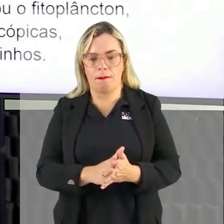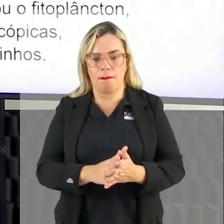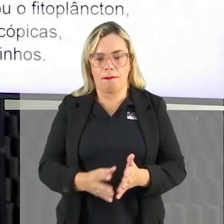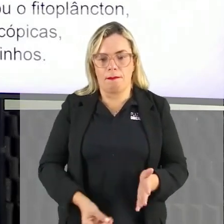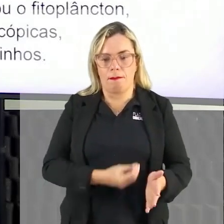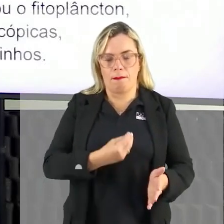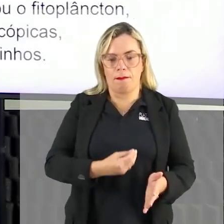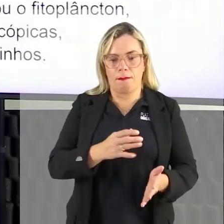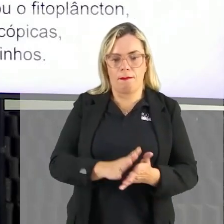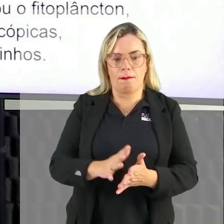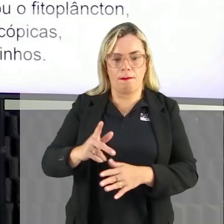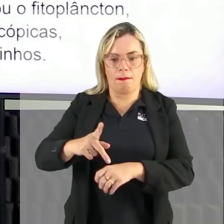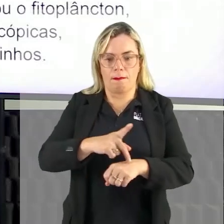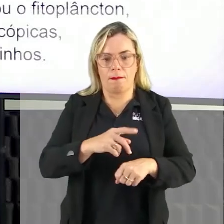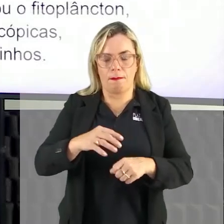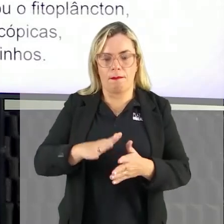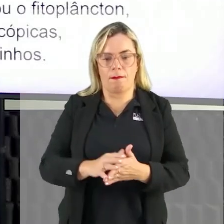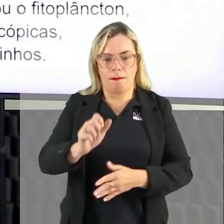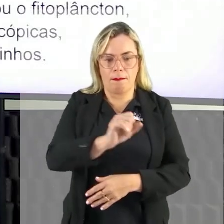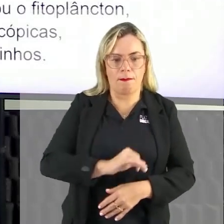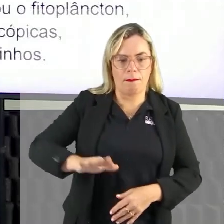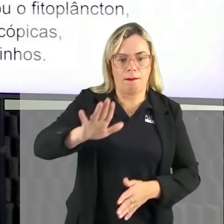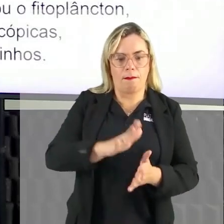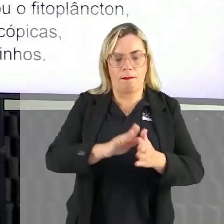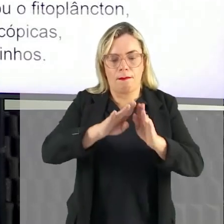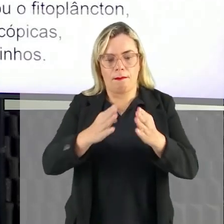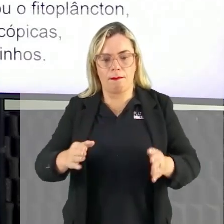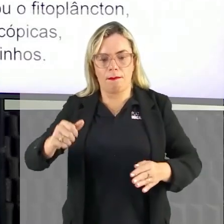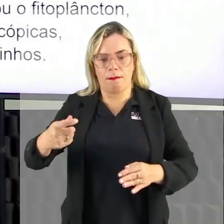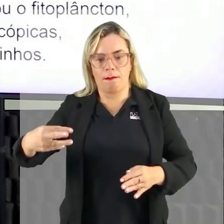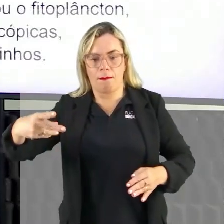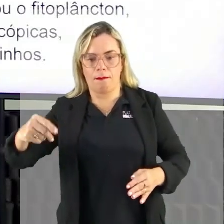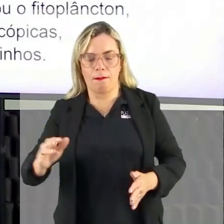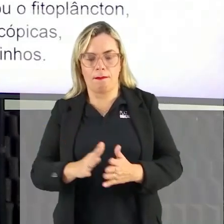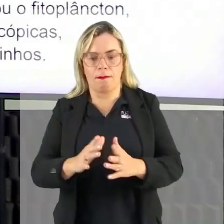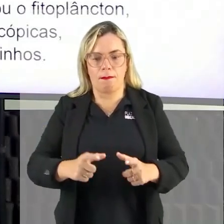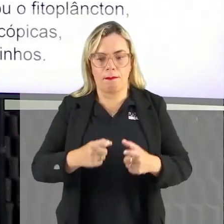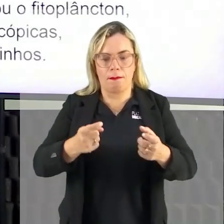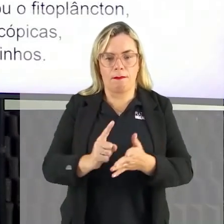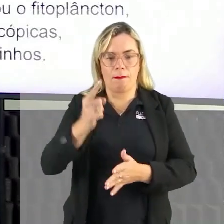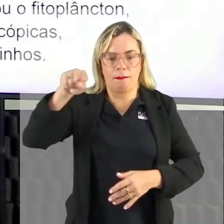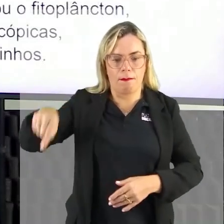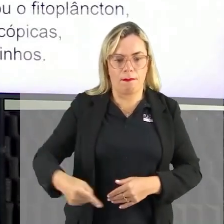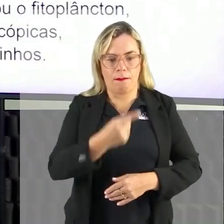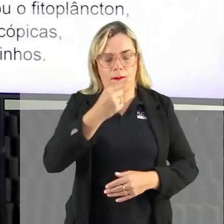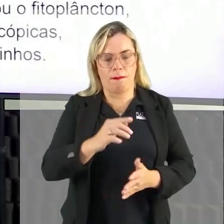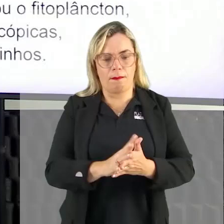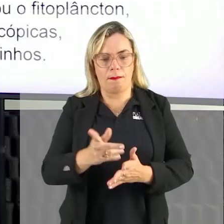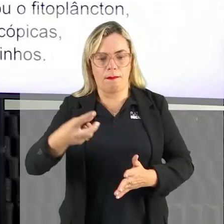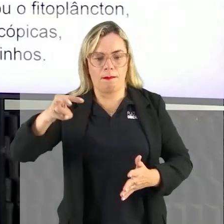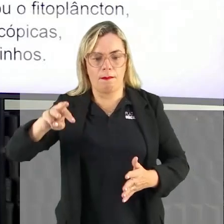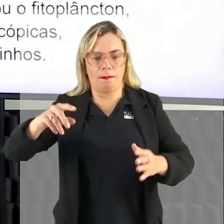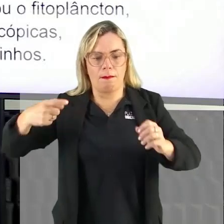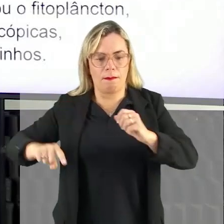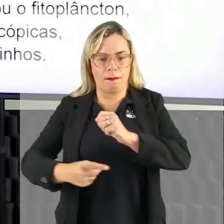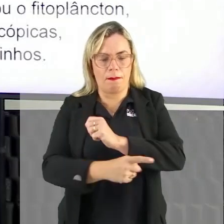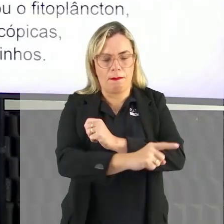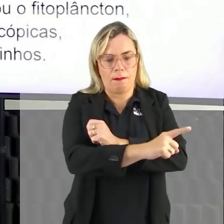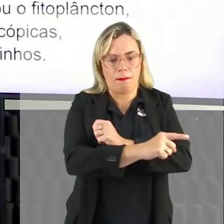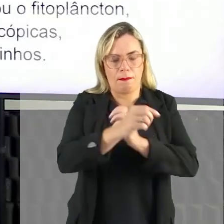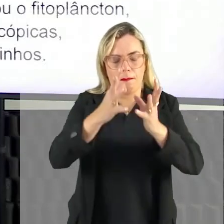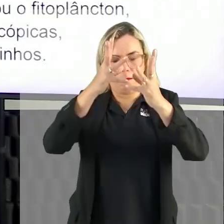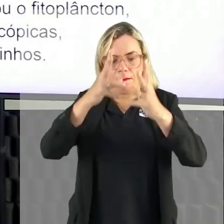mais de 1.000 quilômetros de distância. Esse desastre ambiental afetou o fitoplâncton,